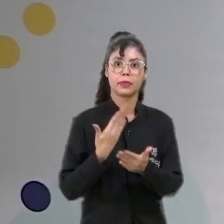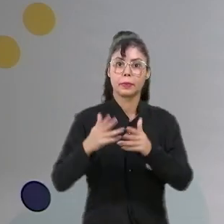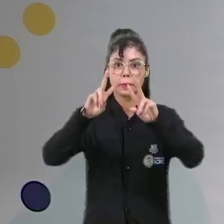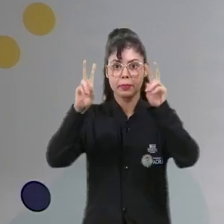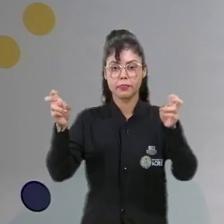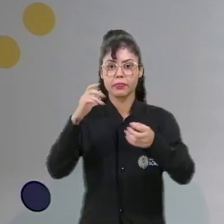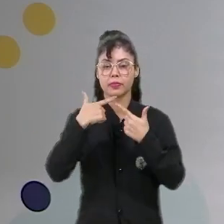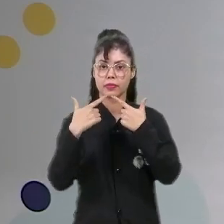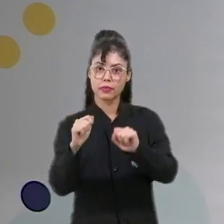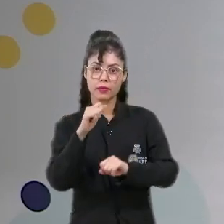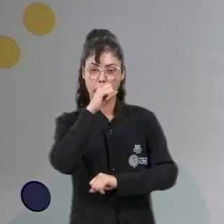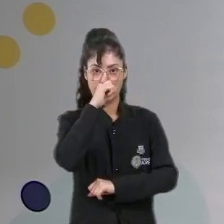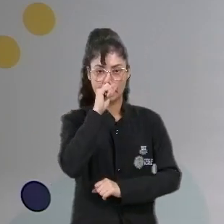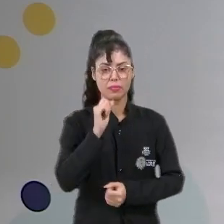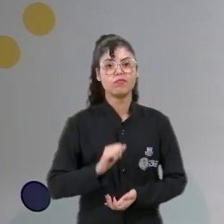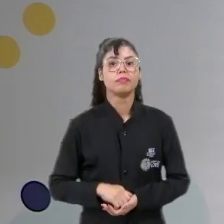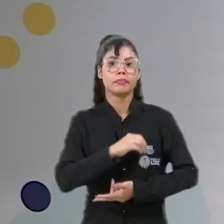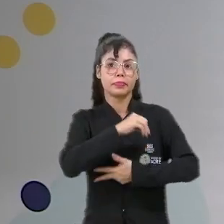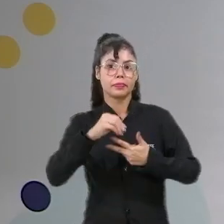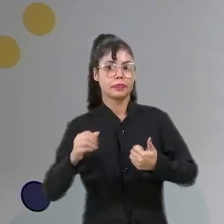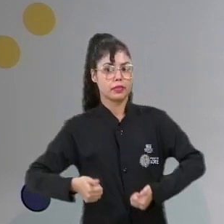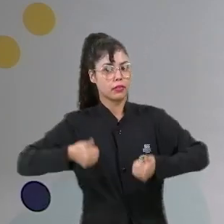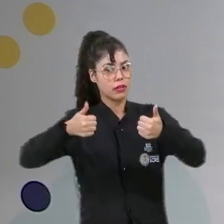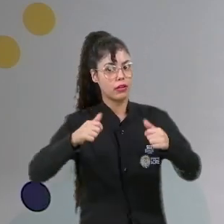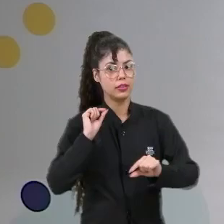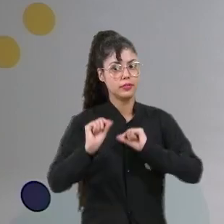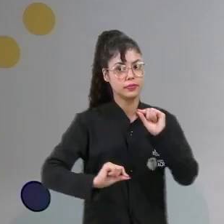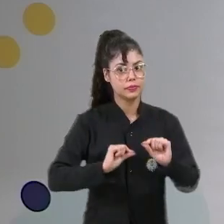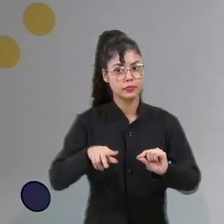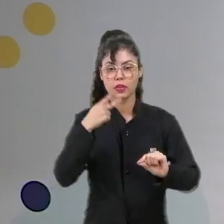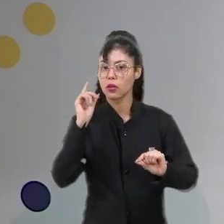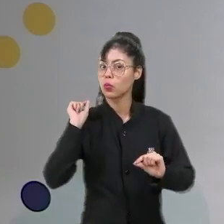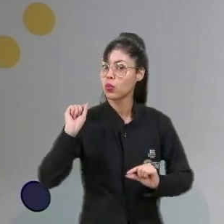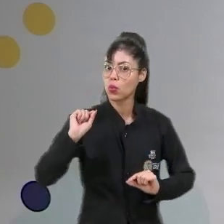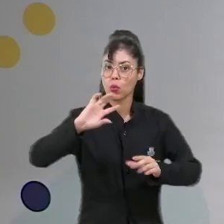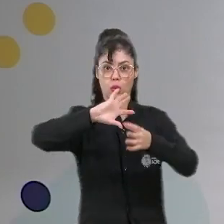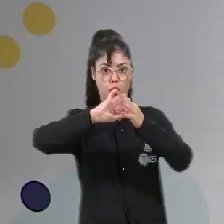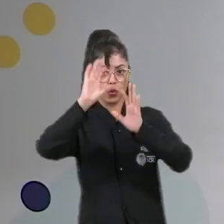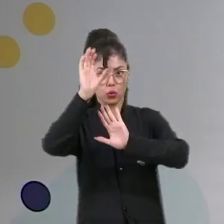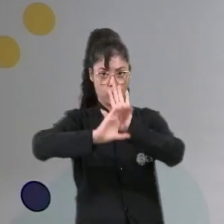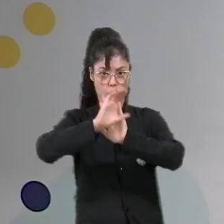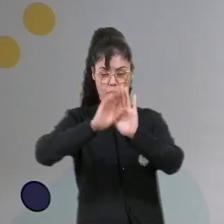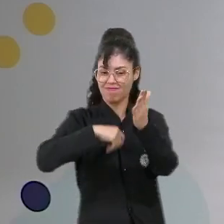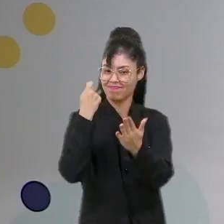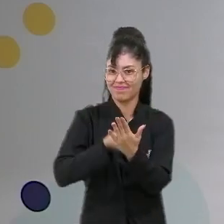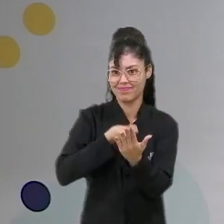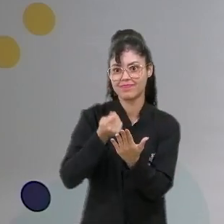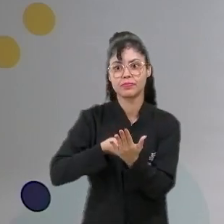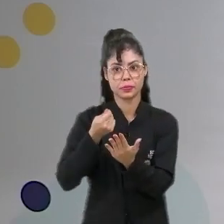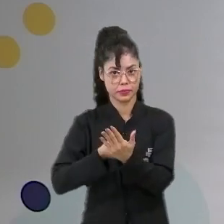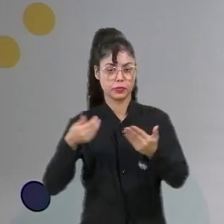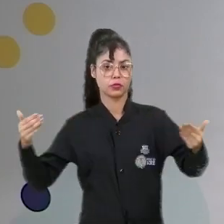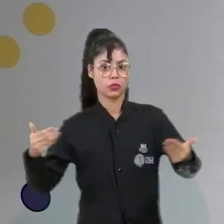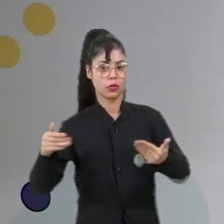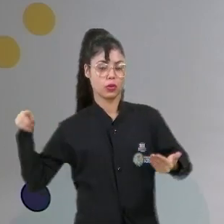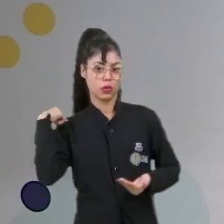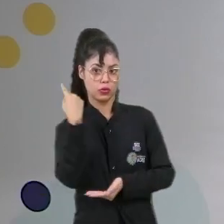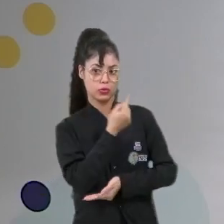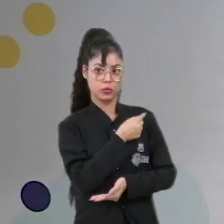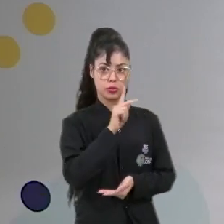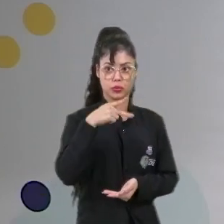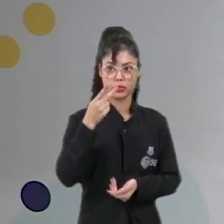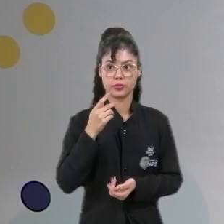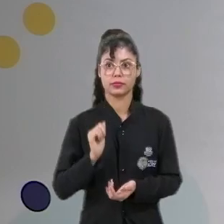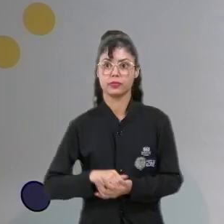de linguagens, a aula do Pré-ENEM Legal, nós falamos sobre os conteúdos mais cobrados. E hoje nós vamos falar